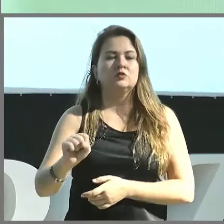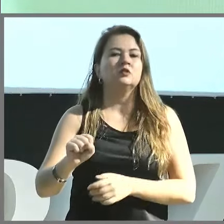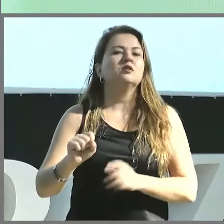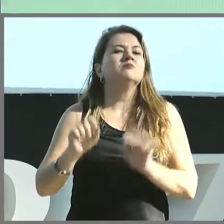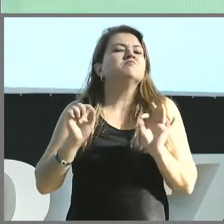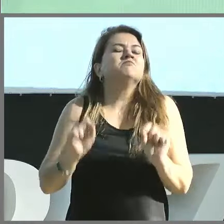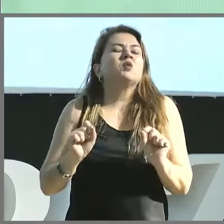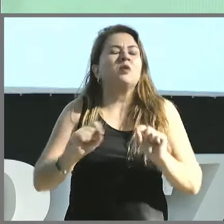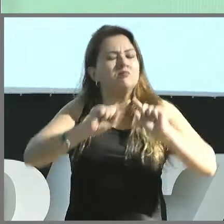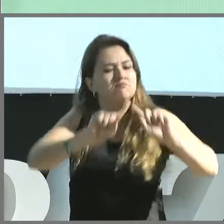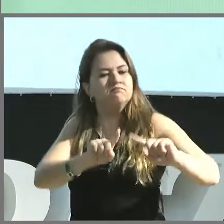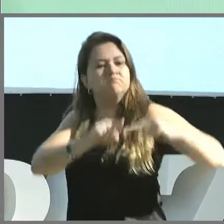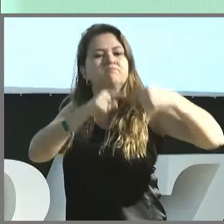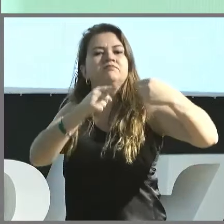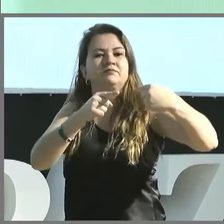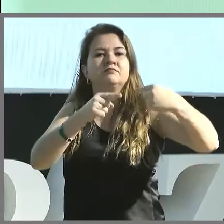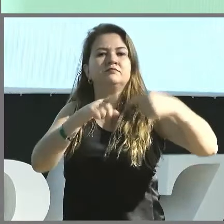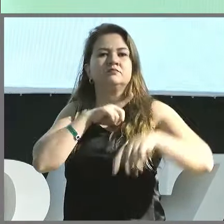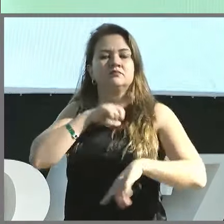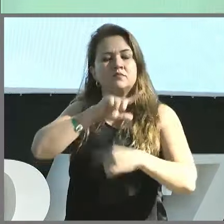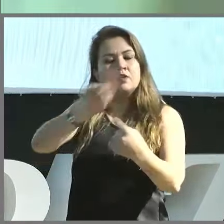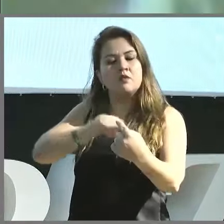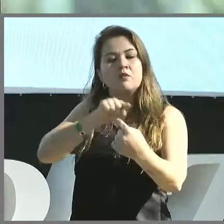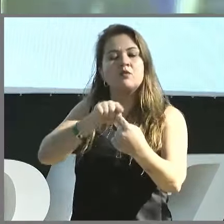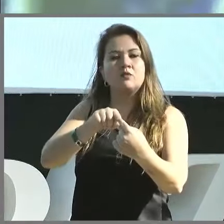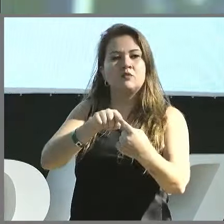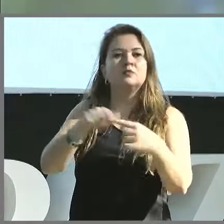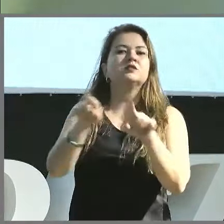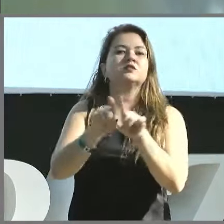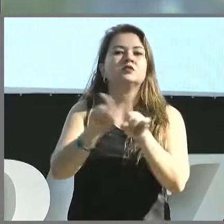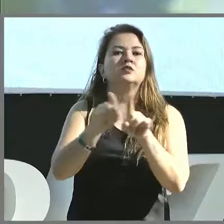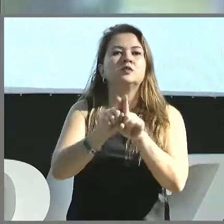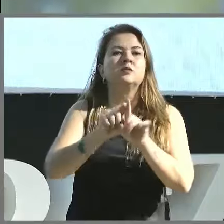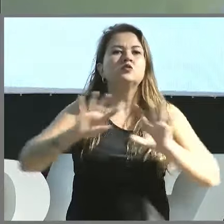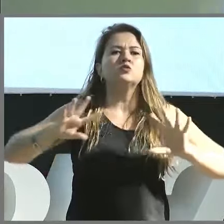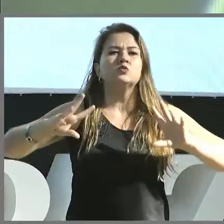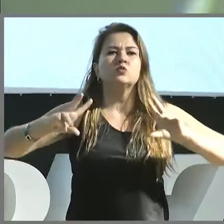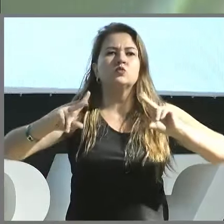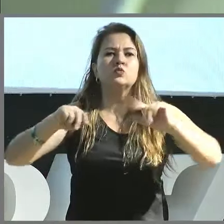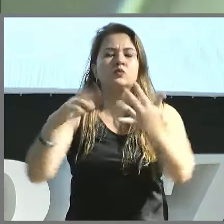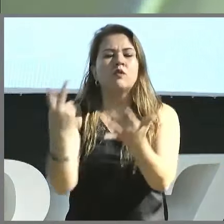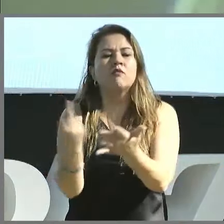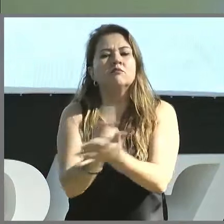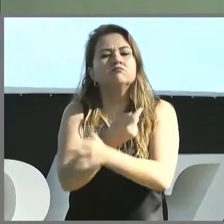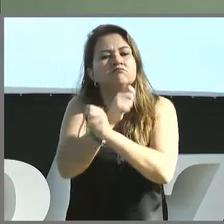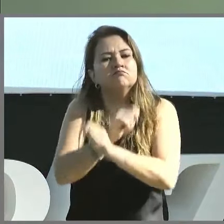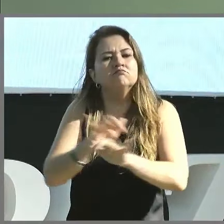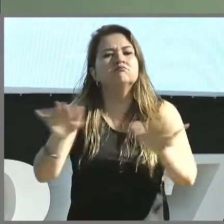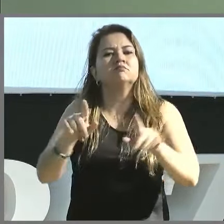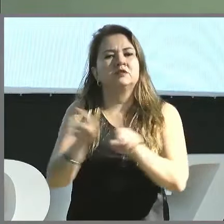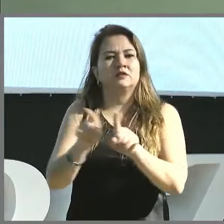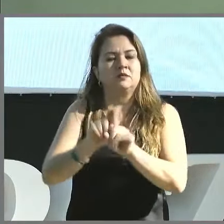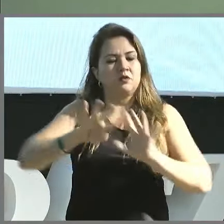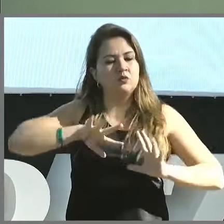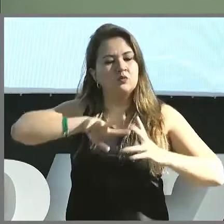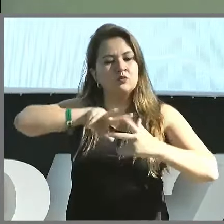extremamente desafiadores em função das ocorrências que se multiplicam no